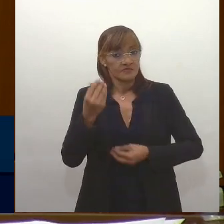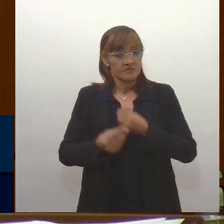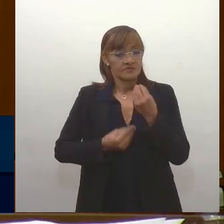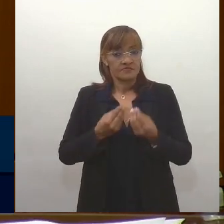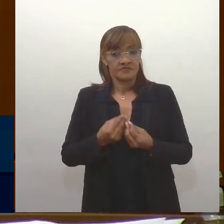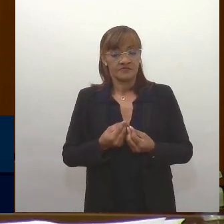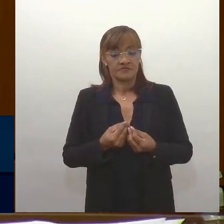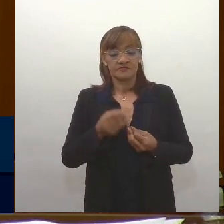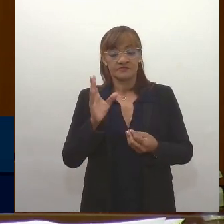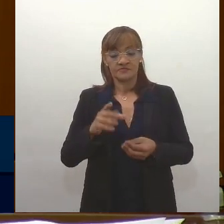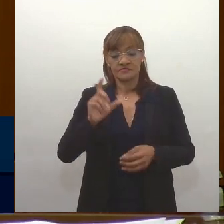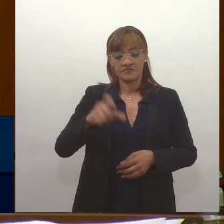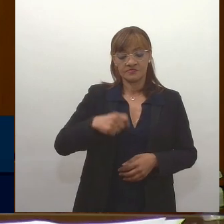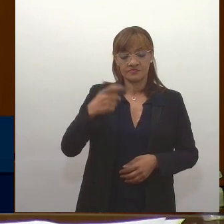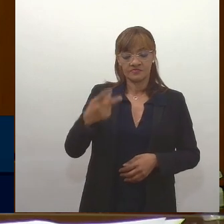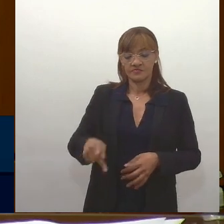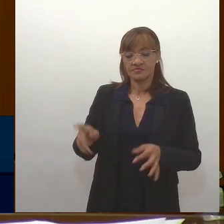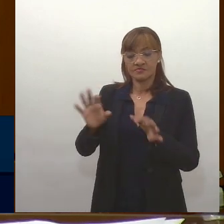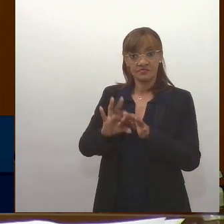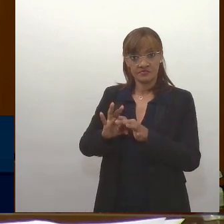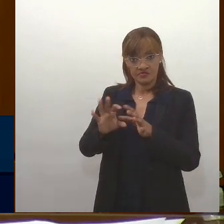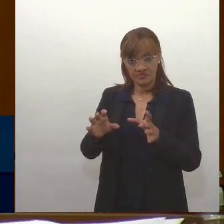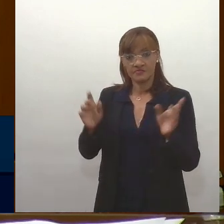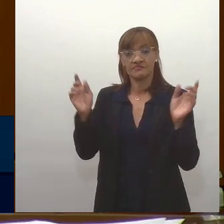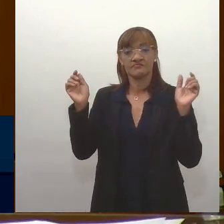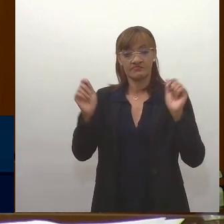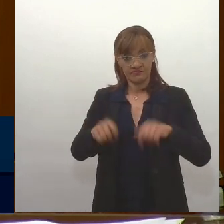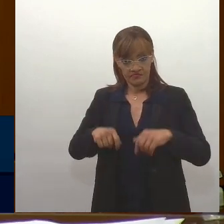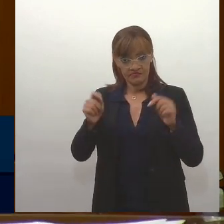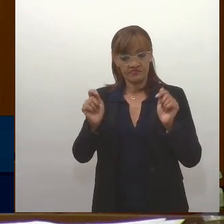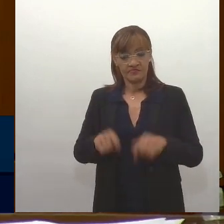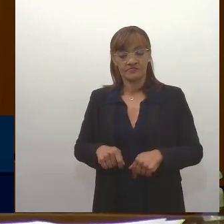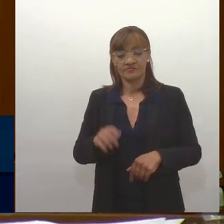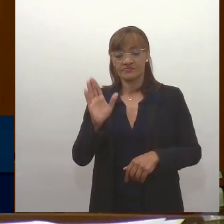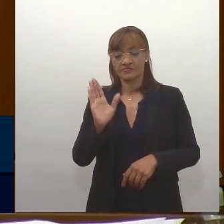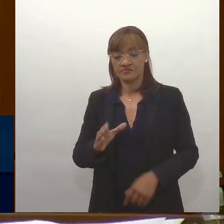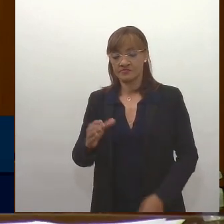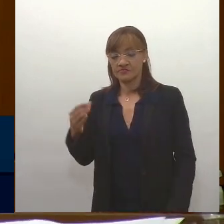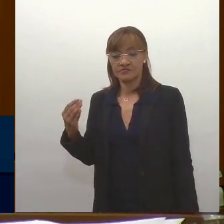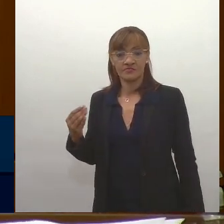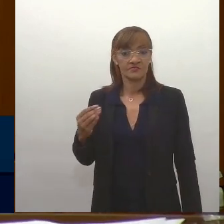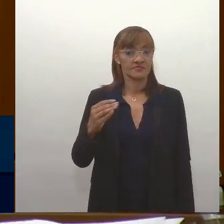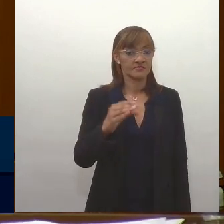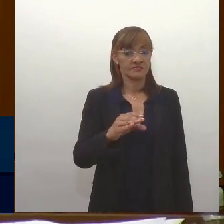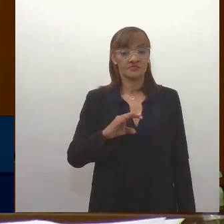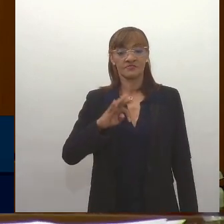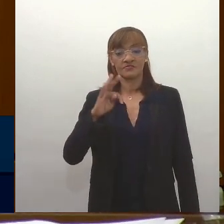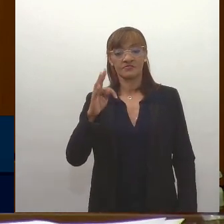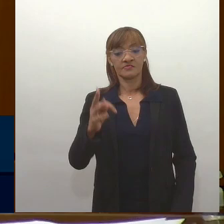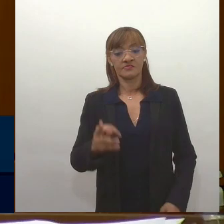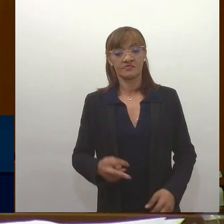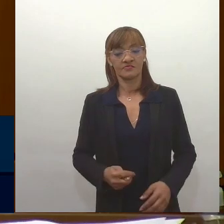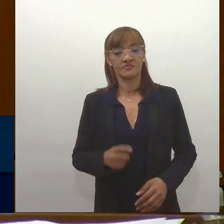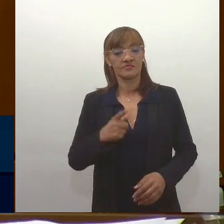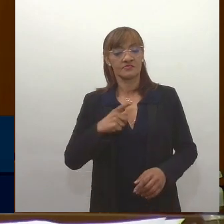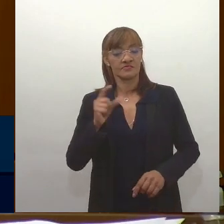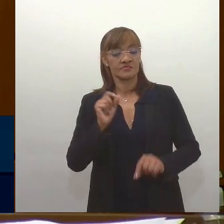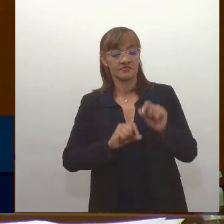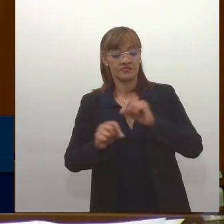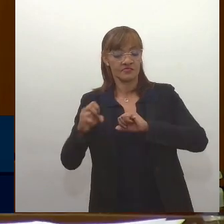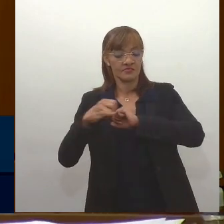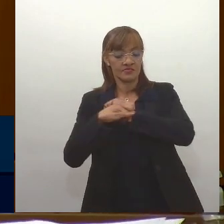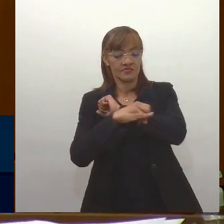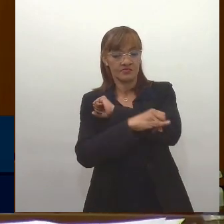autorizadas permitirão o investimento necessário para a realização de investimentos em infraestrutura e mobilidade